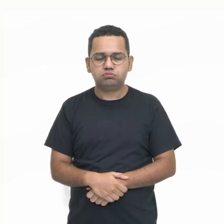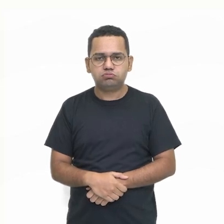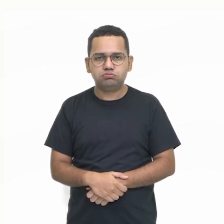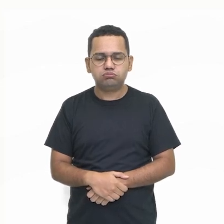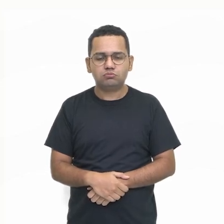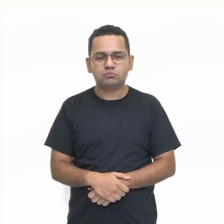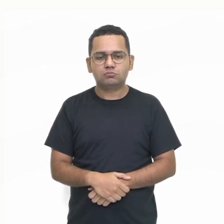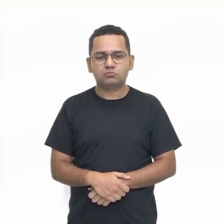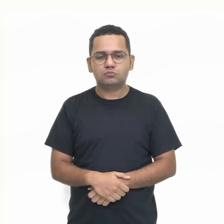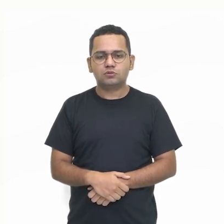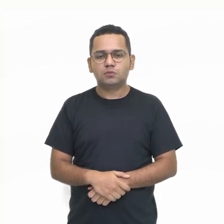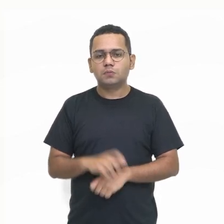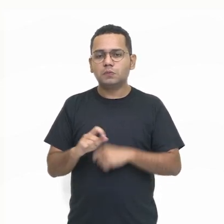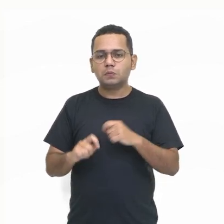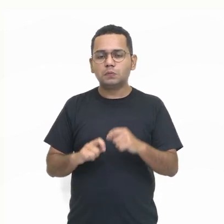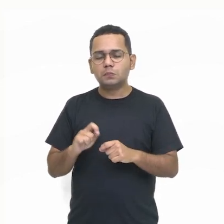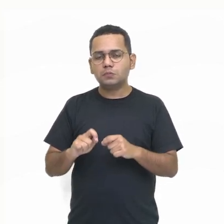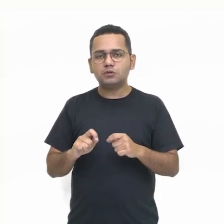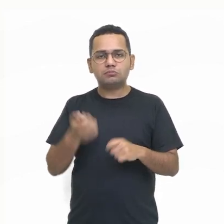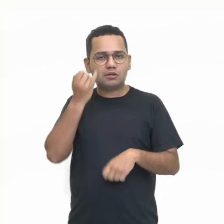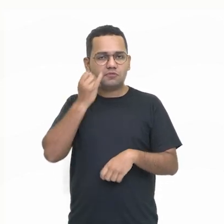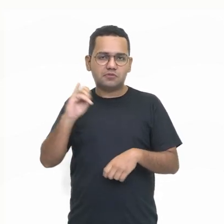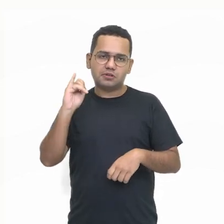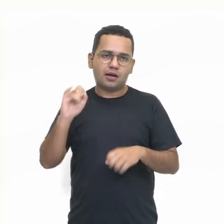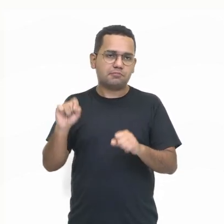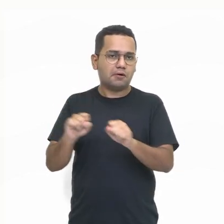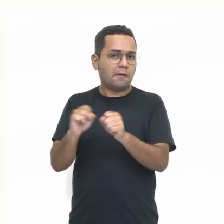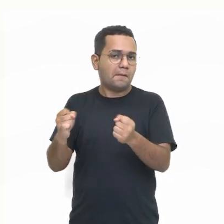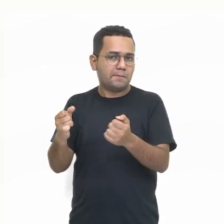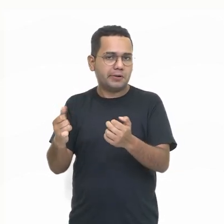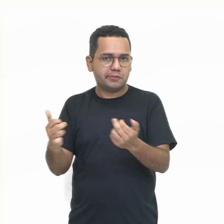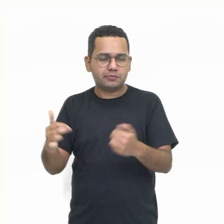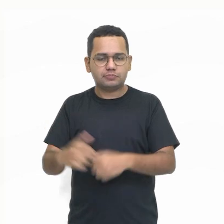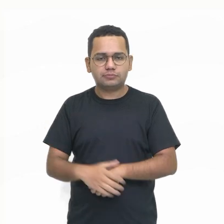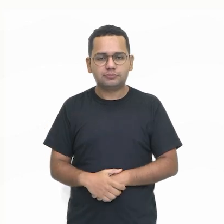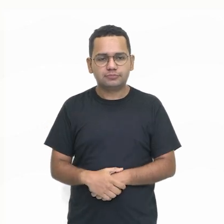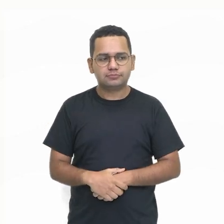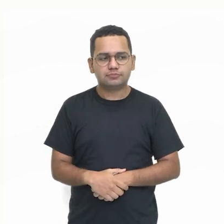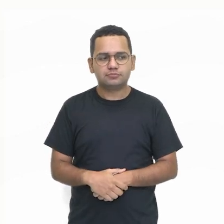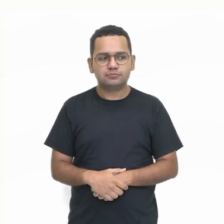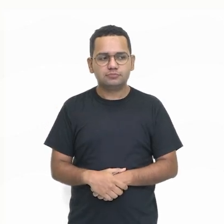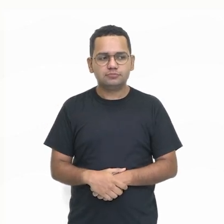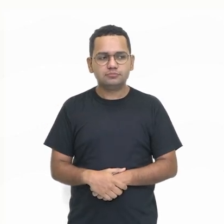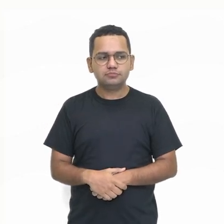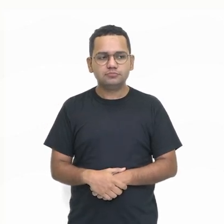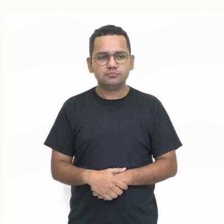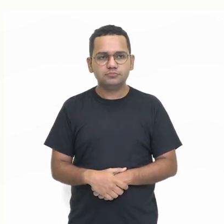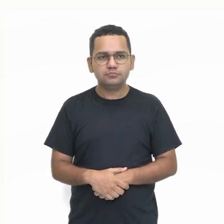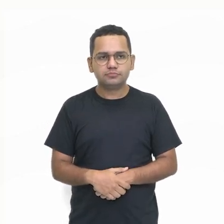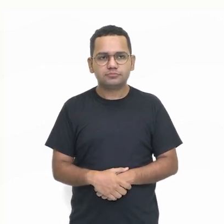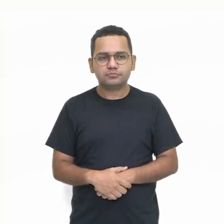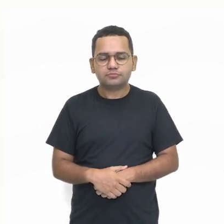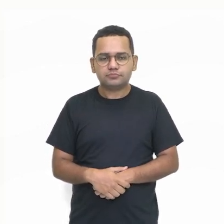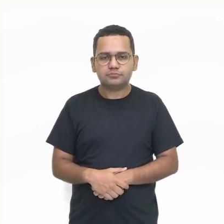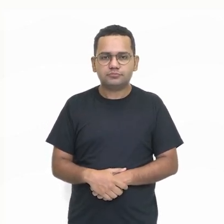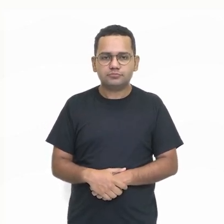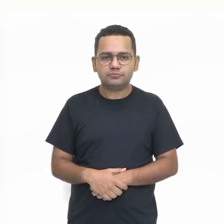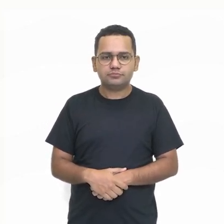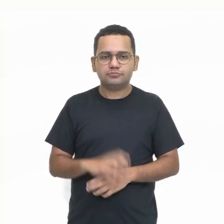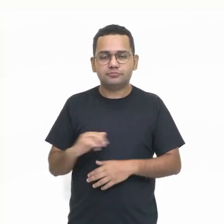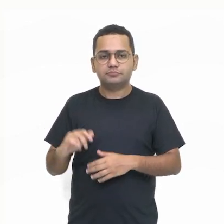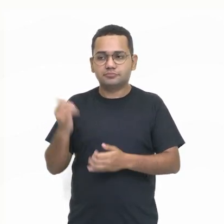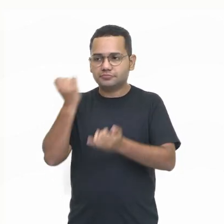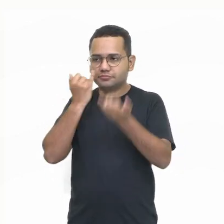vegetal não rompa, certo? Então, são aí características da